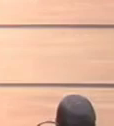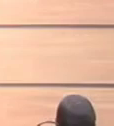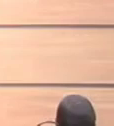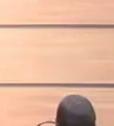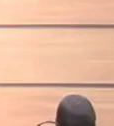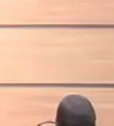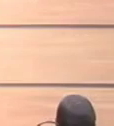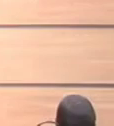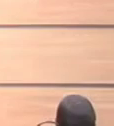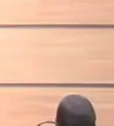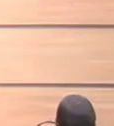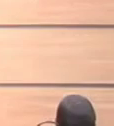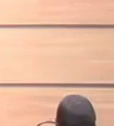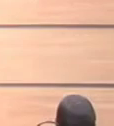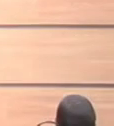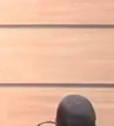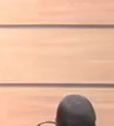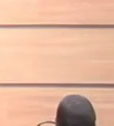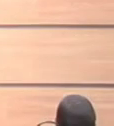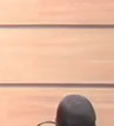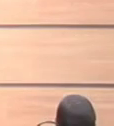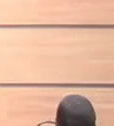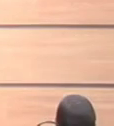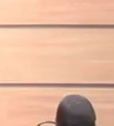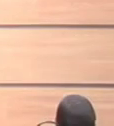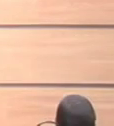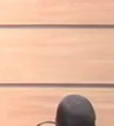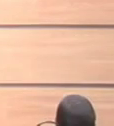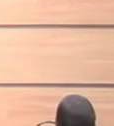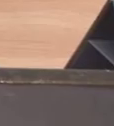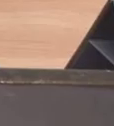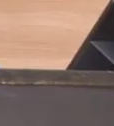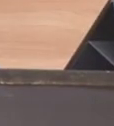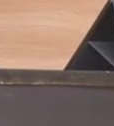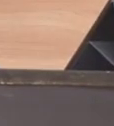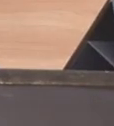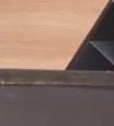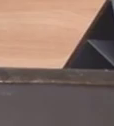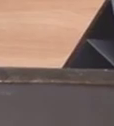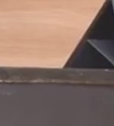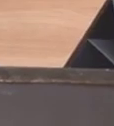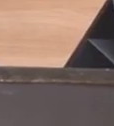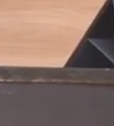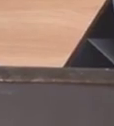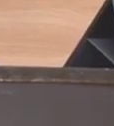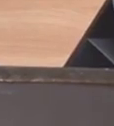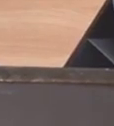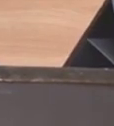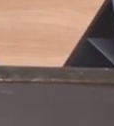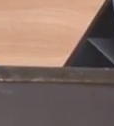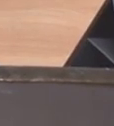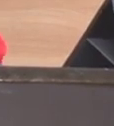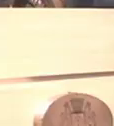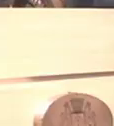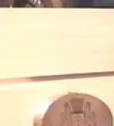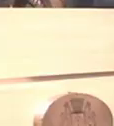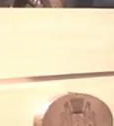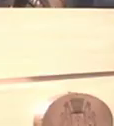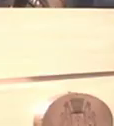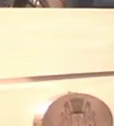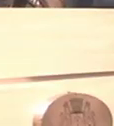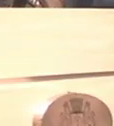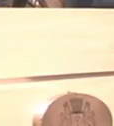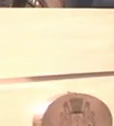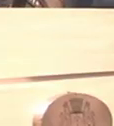A violência de gênero na sociedade e também no âmbito da política foram temas de discurso da vereadora Cida Pedrosa